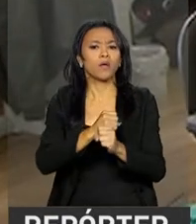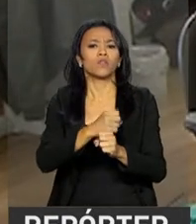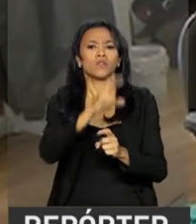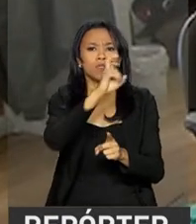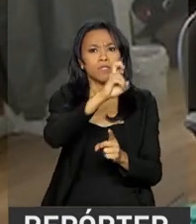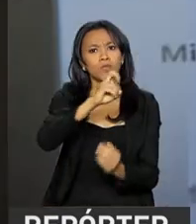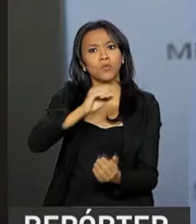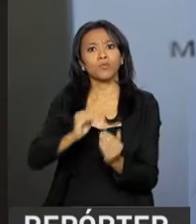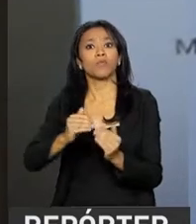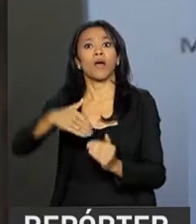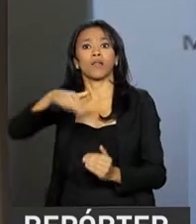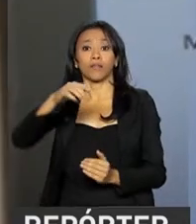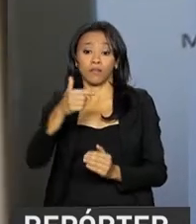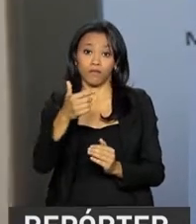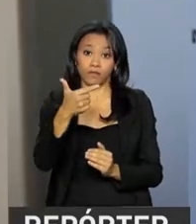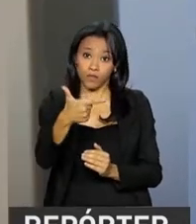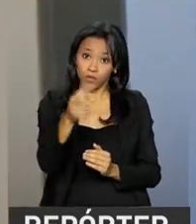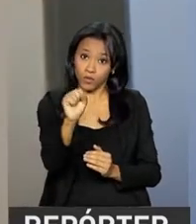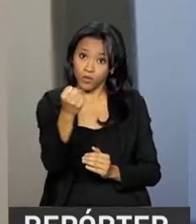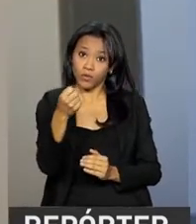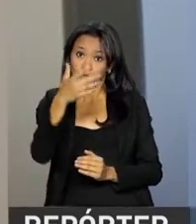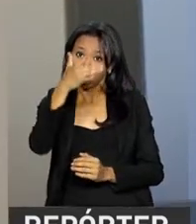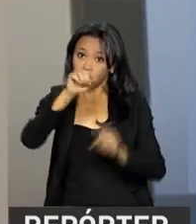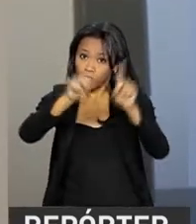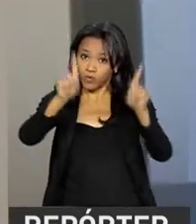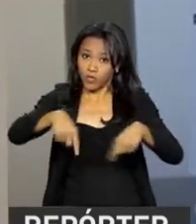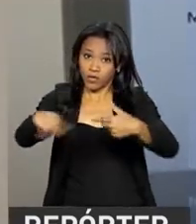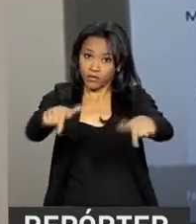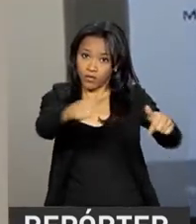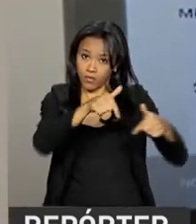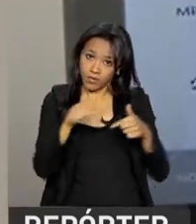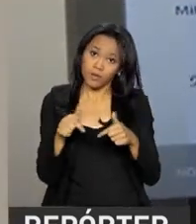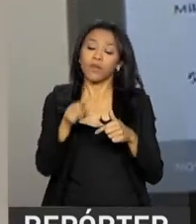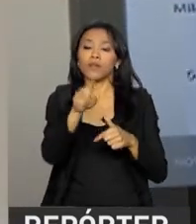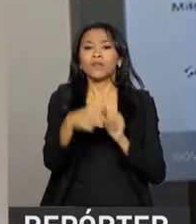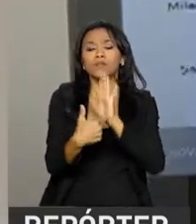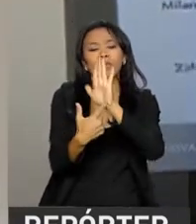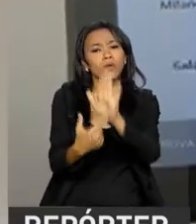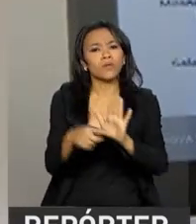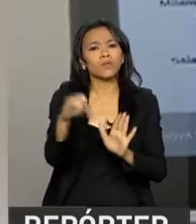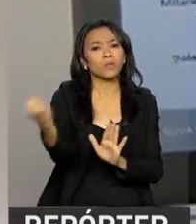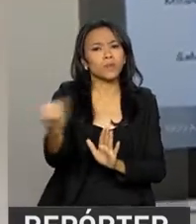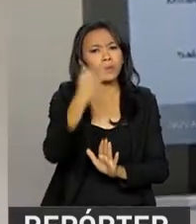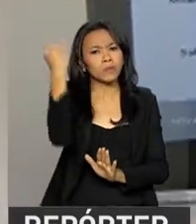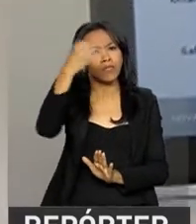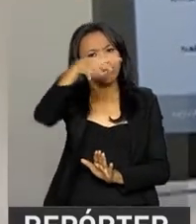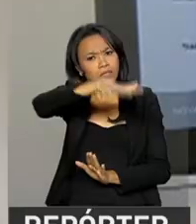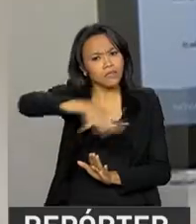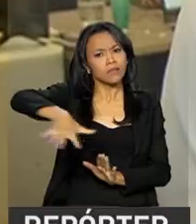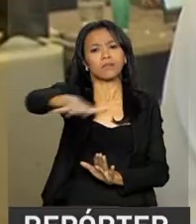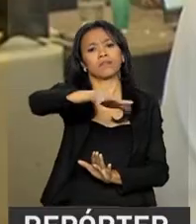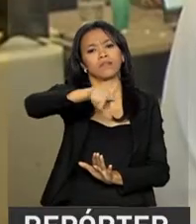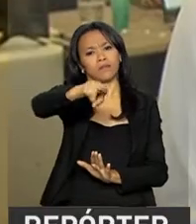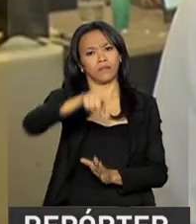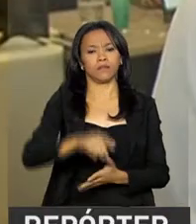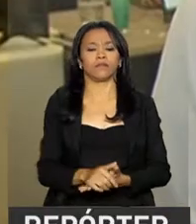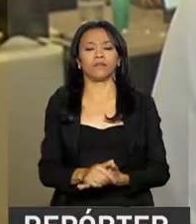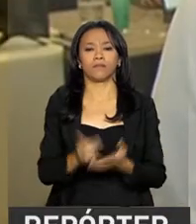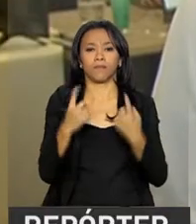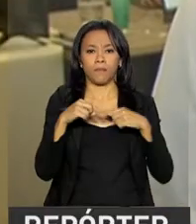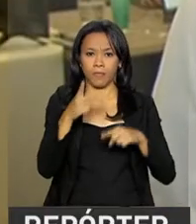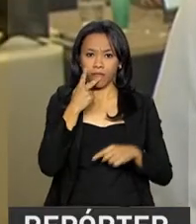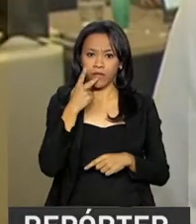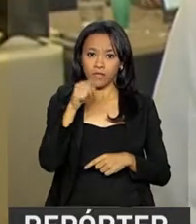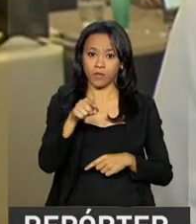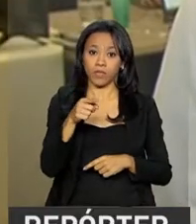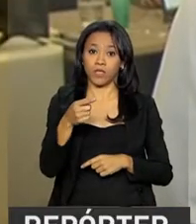funcionários o crescimento rápido ea geração de empregos mostra a importância de se investir nas estatais o investimento em